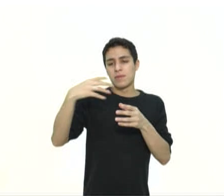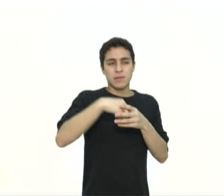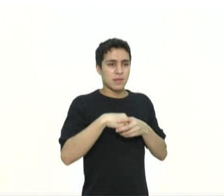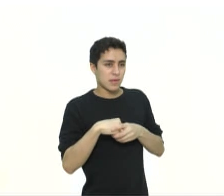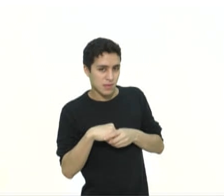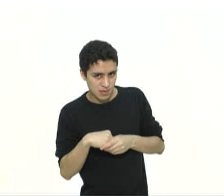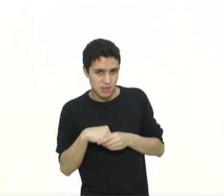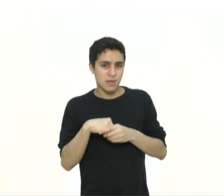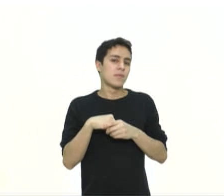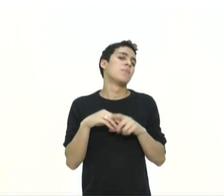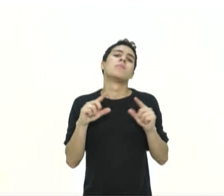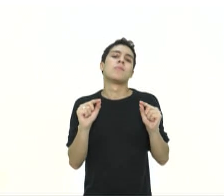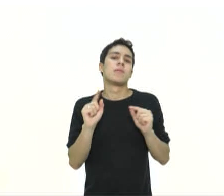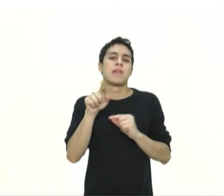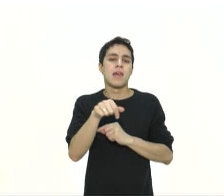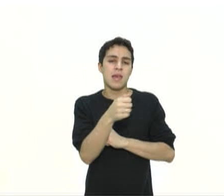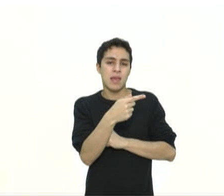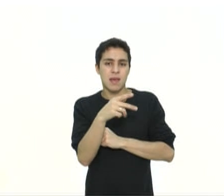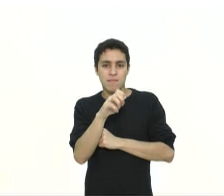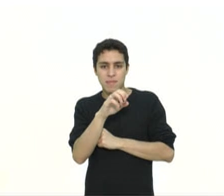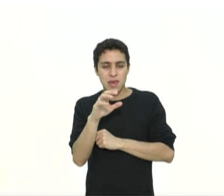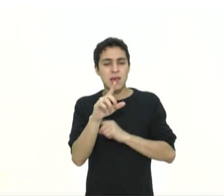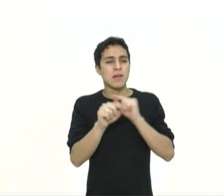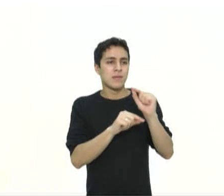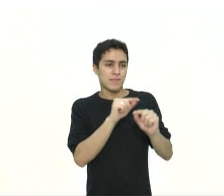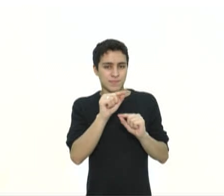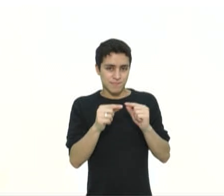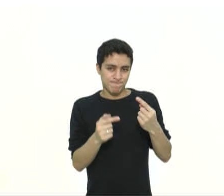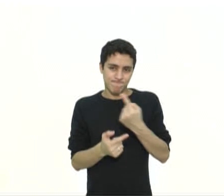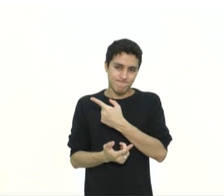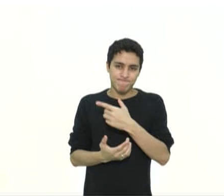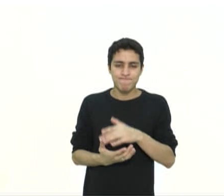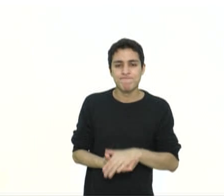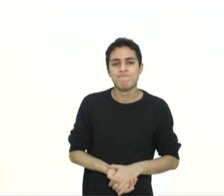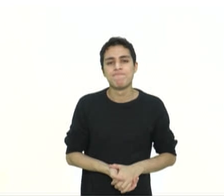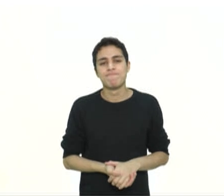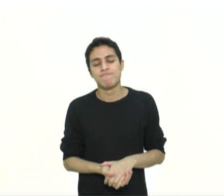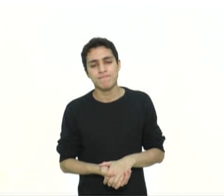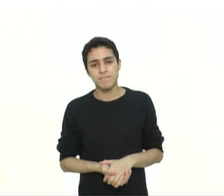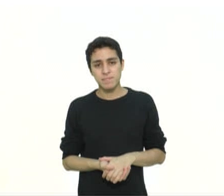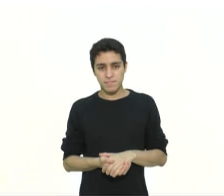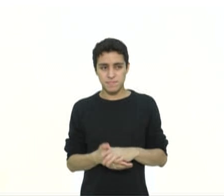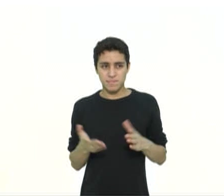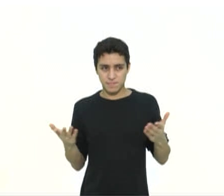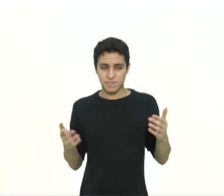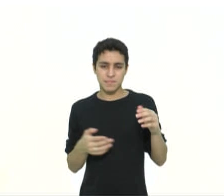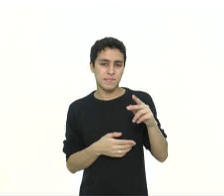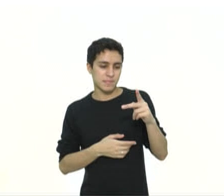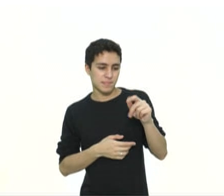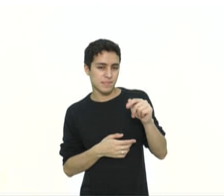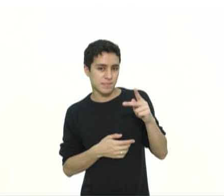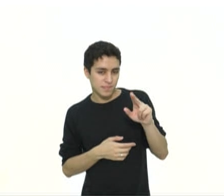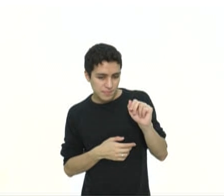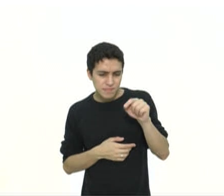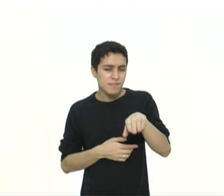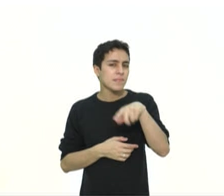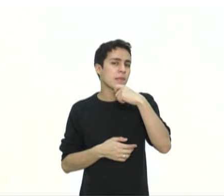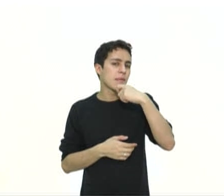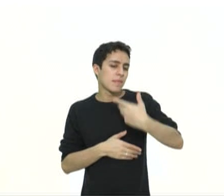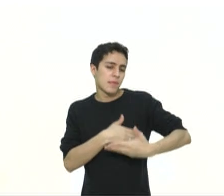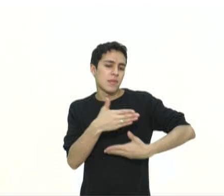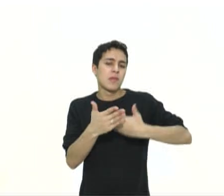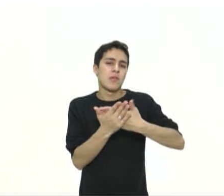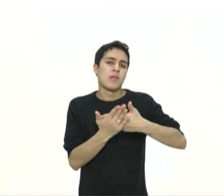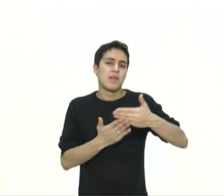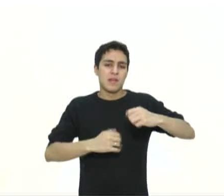PEC né da cooperação econômica da Ásia e do Pacífico e o caso de papua-nova guiné que está em fase